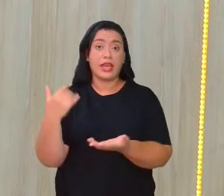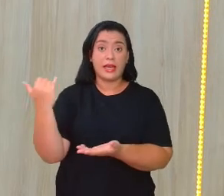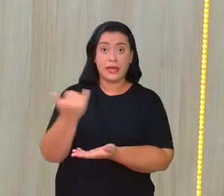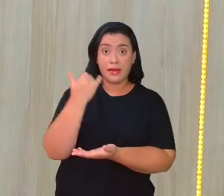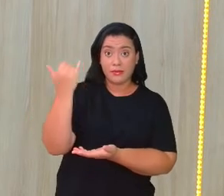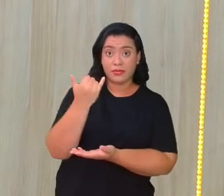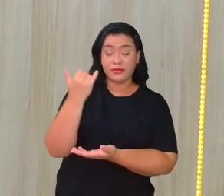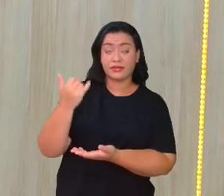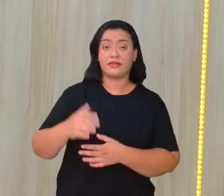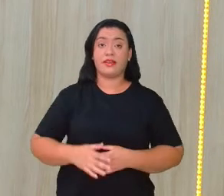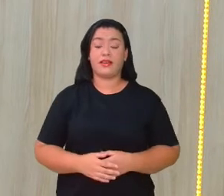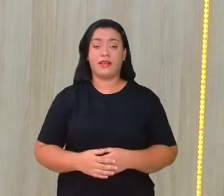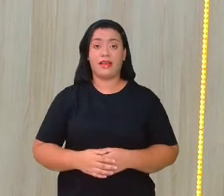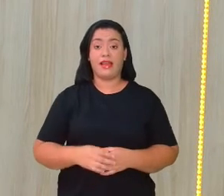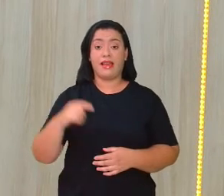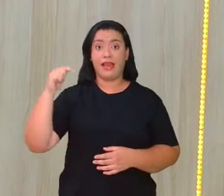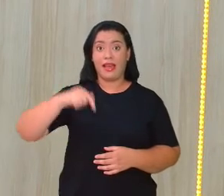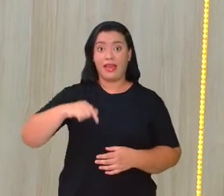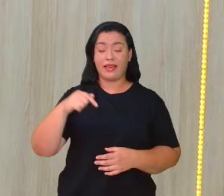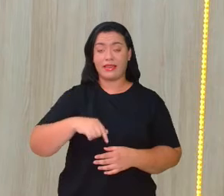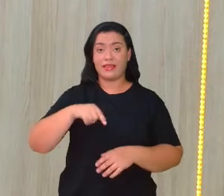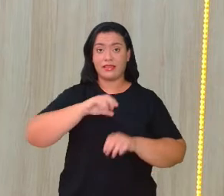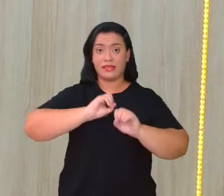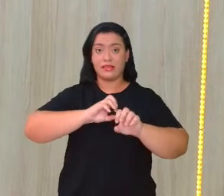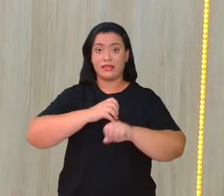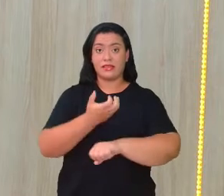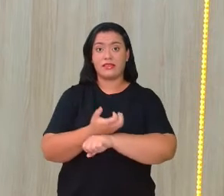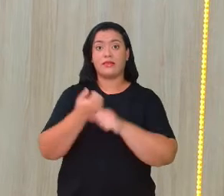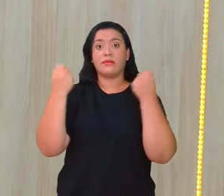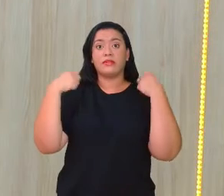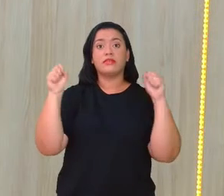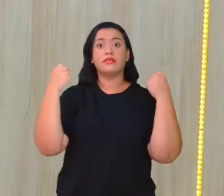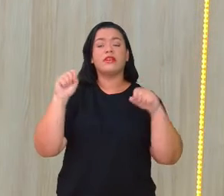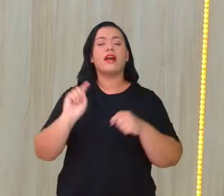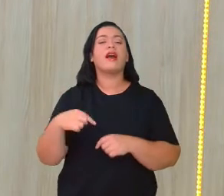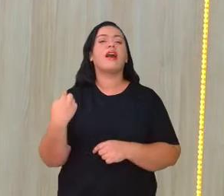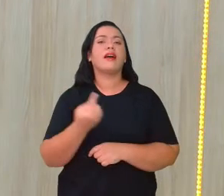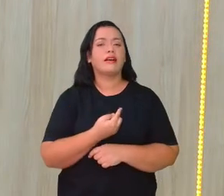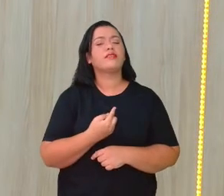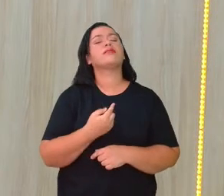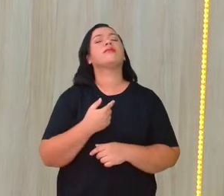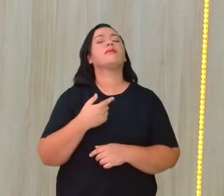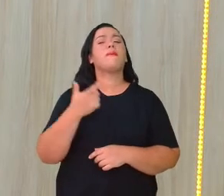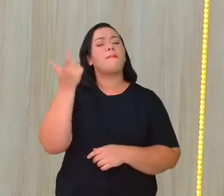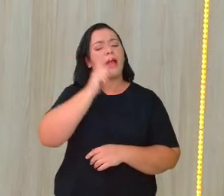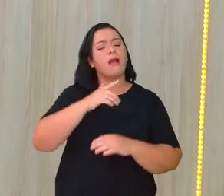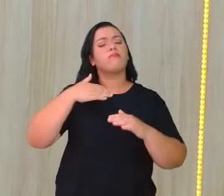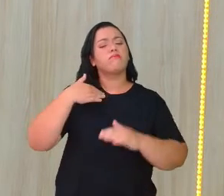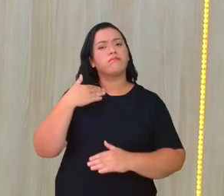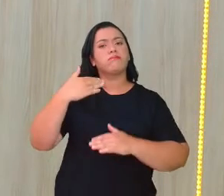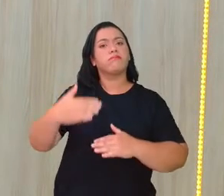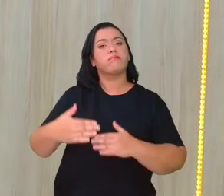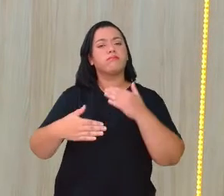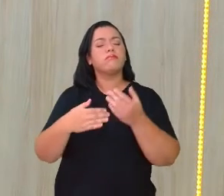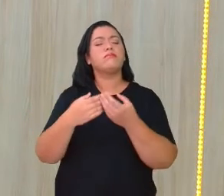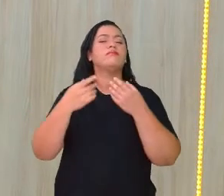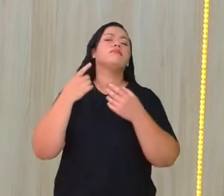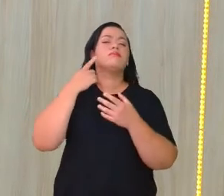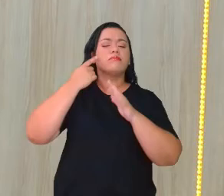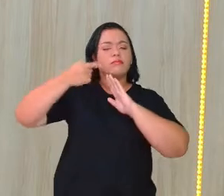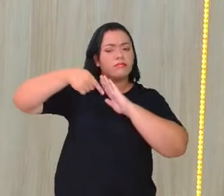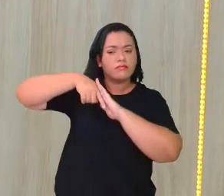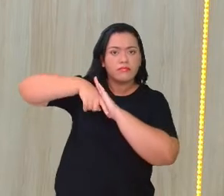dentro aqui das nossas aulas de educação física, a gente consiga ir avançando, e